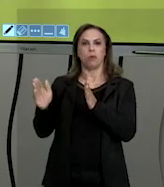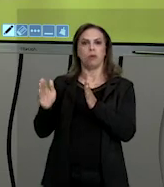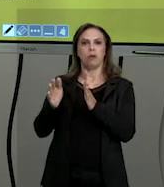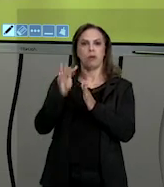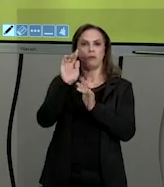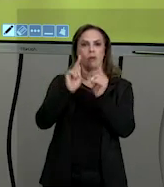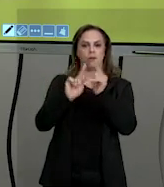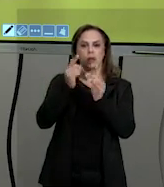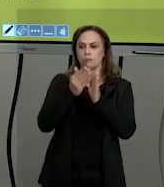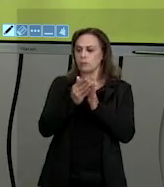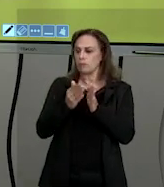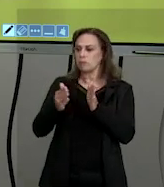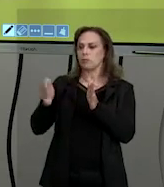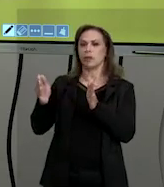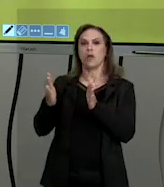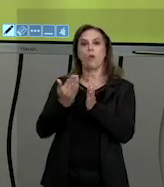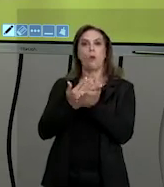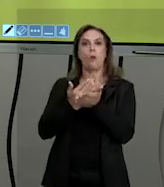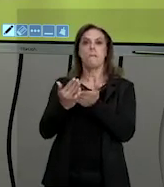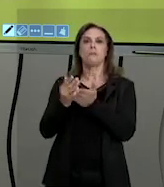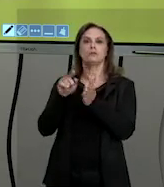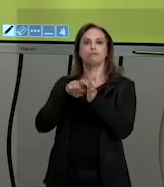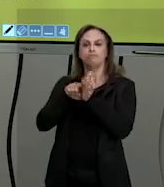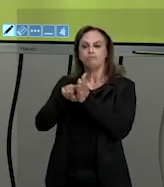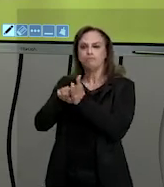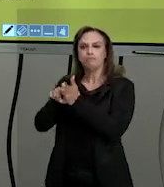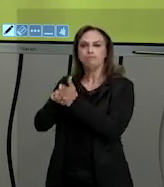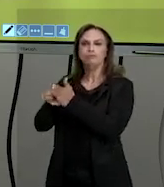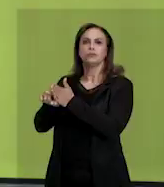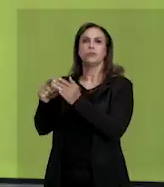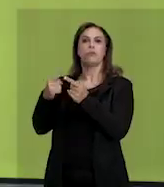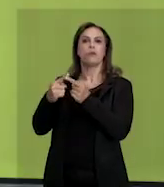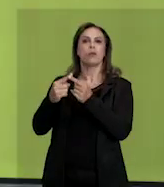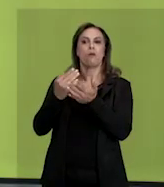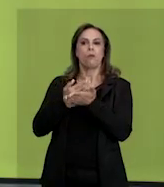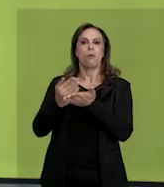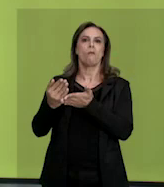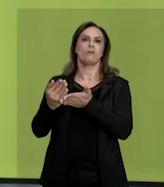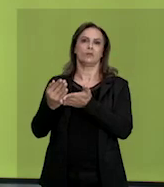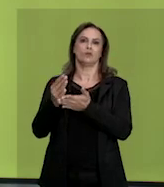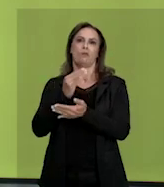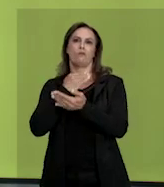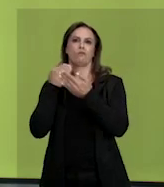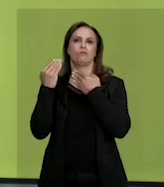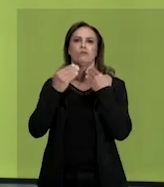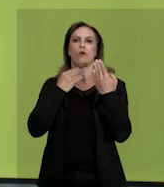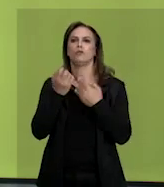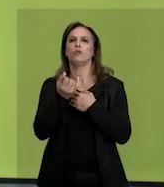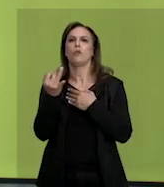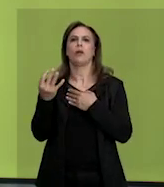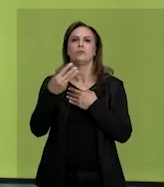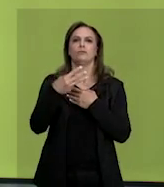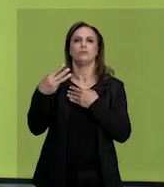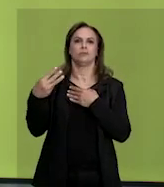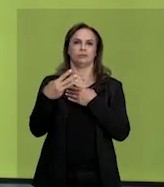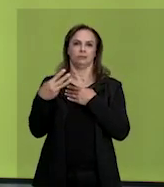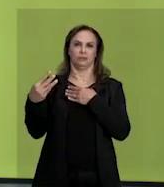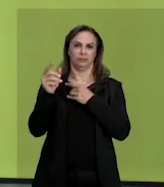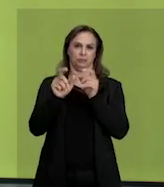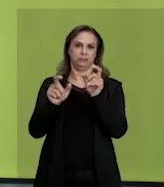ser reportados, né? Então, 33 casos foram reportados ao todos. Todos esses dados são dados do texto, tá,